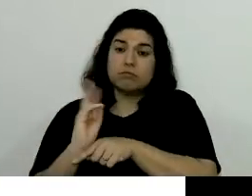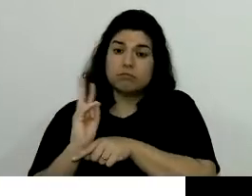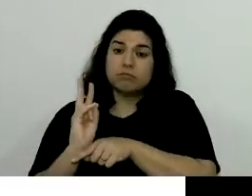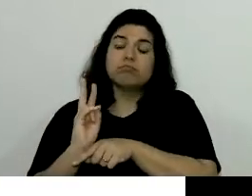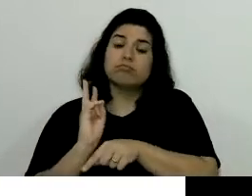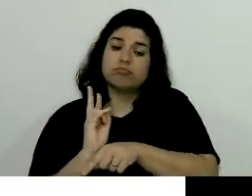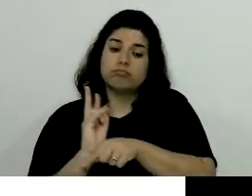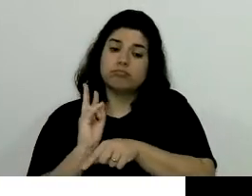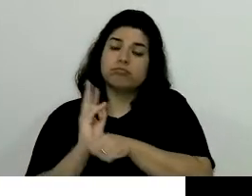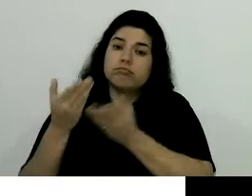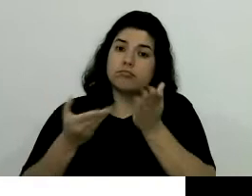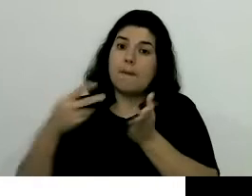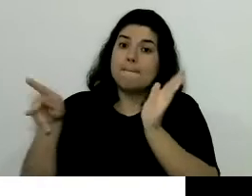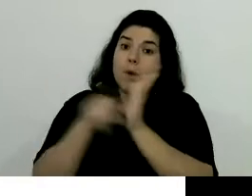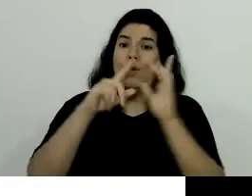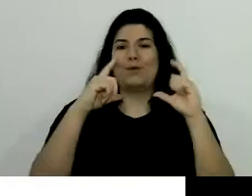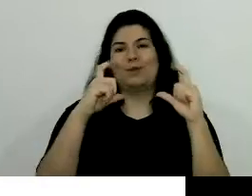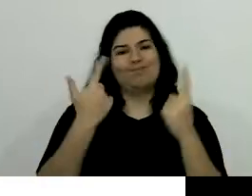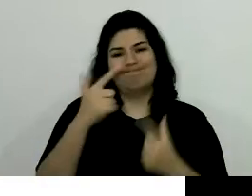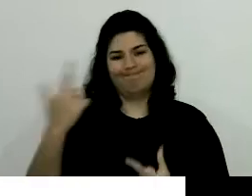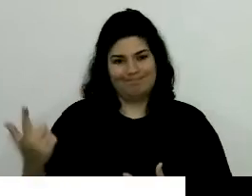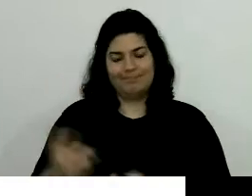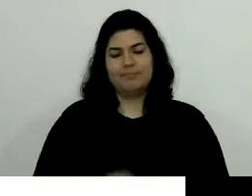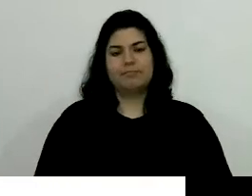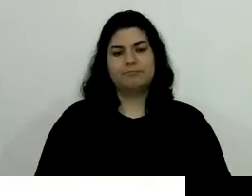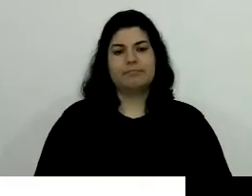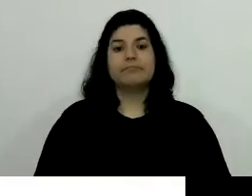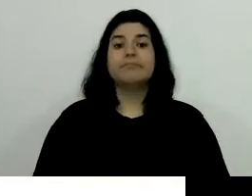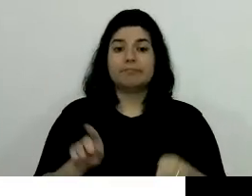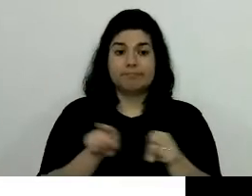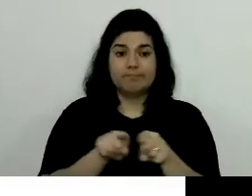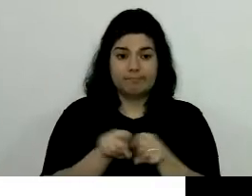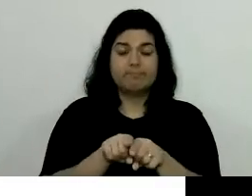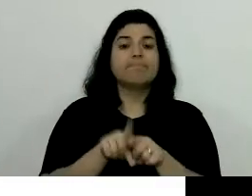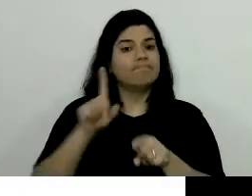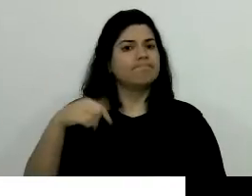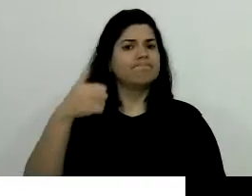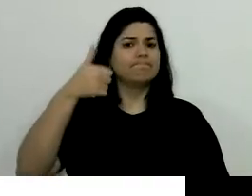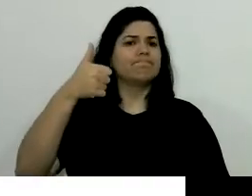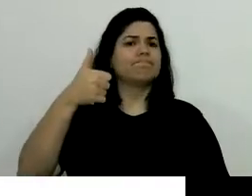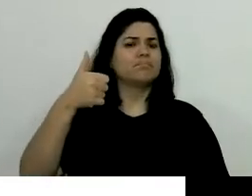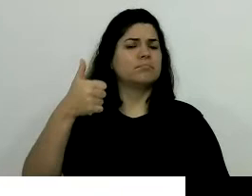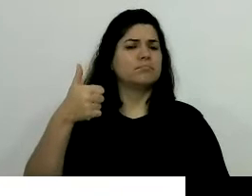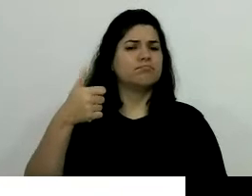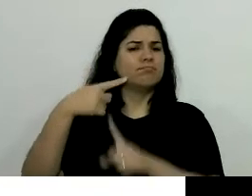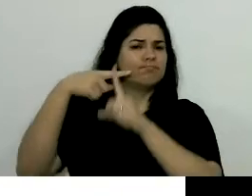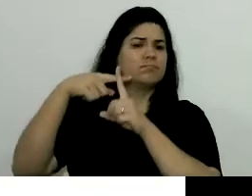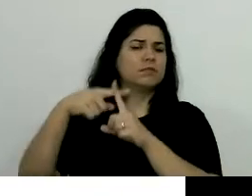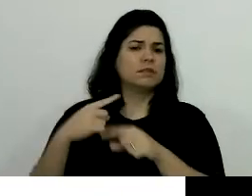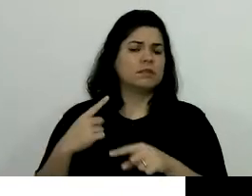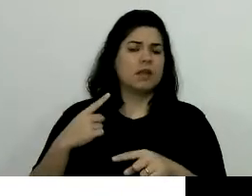uma conservadora de fotografias, né? E, por fim, algo que é muito positivo, desde 2013, quando o museu